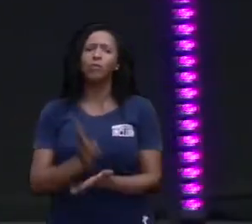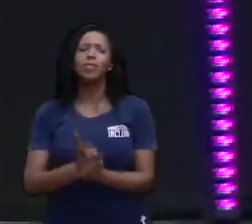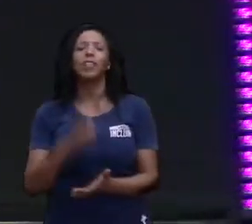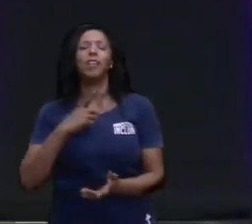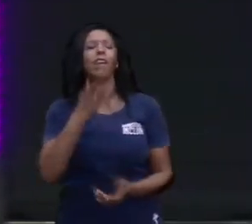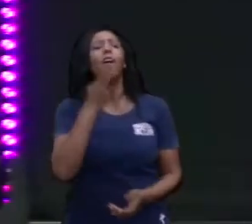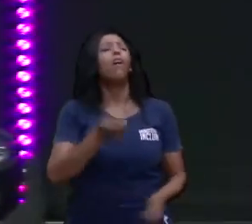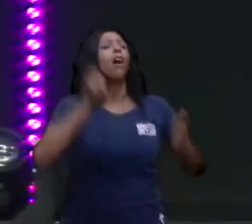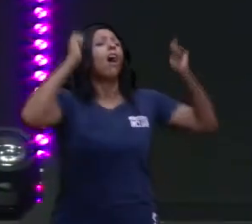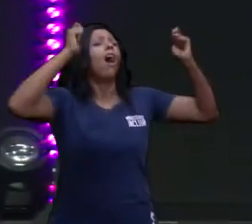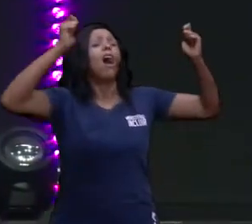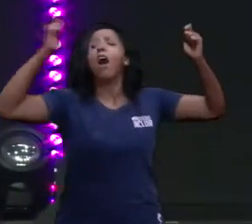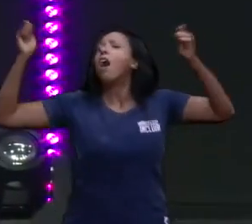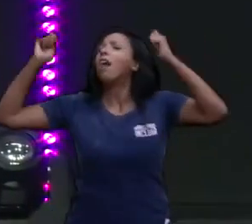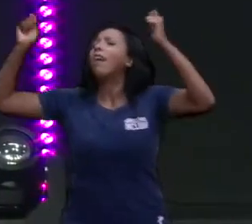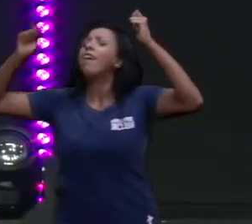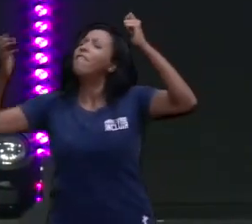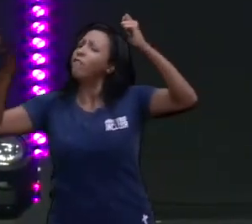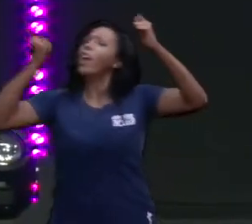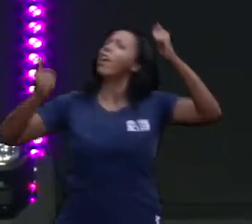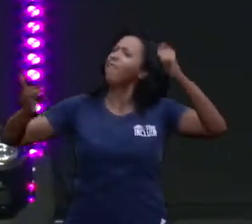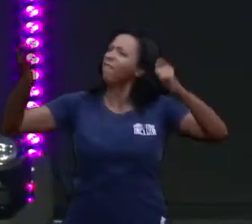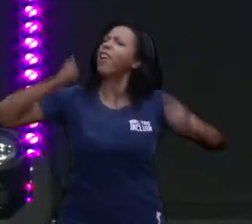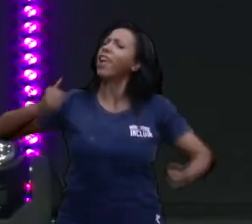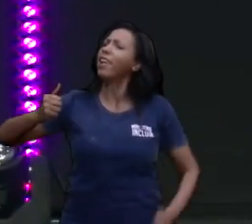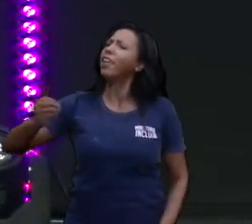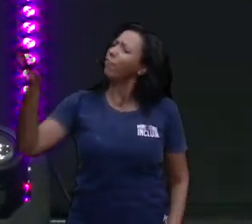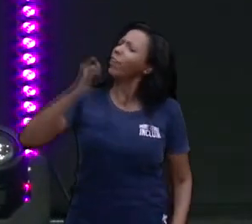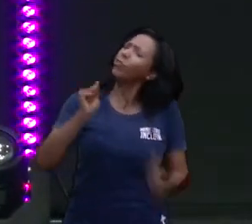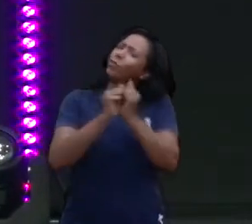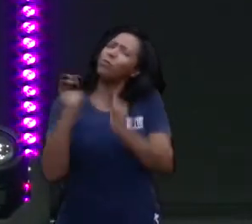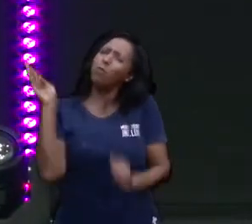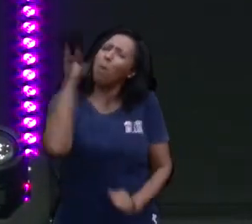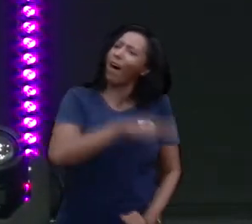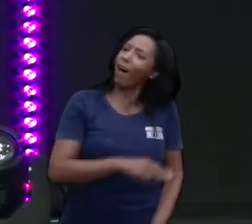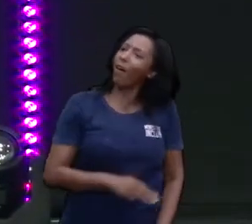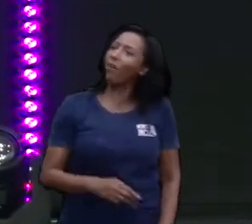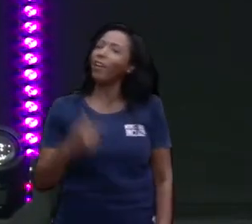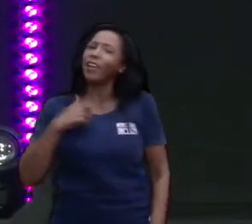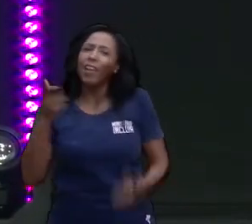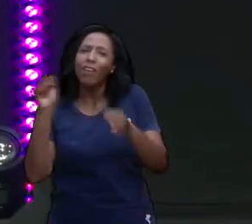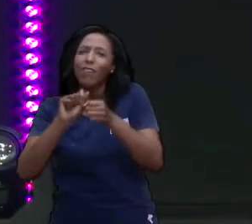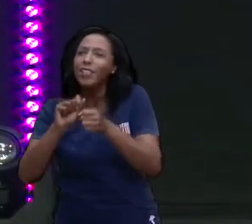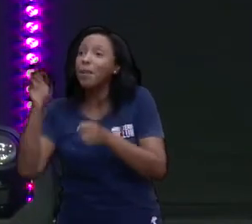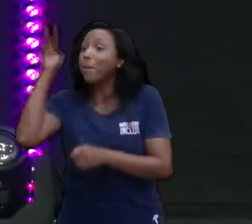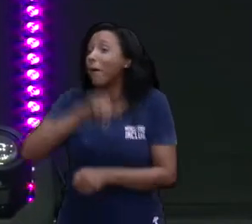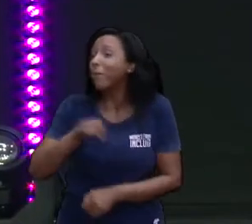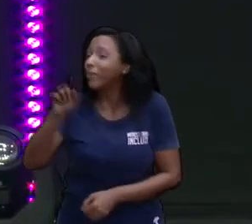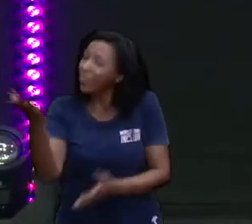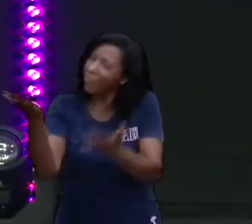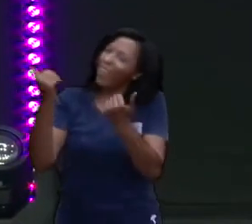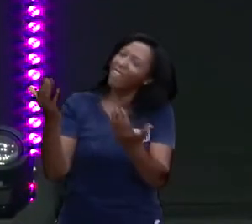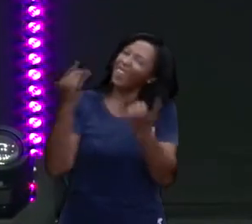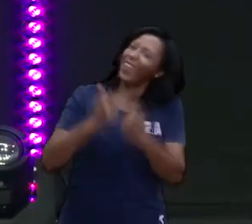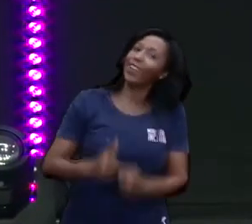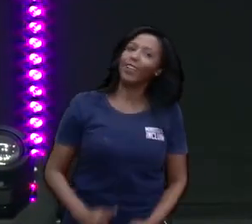sua vida e te levar para maldade e te prejudicar o mal se manifesta